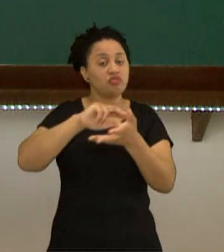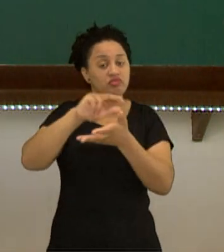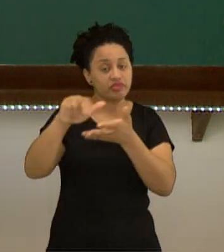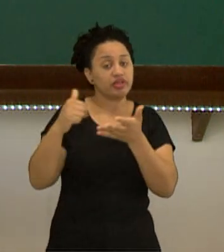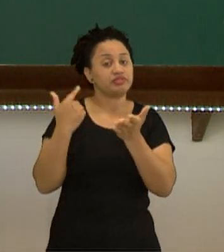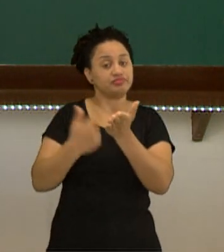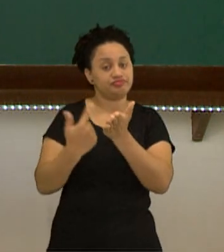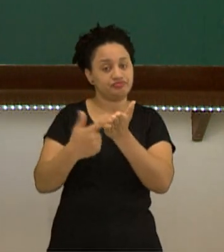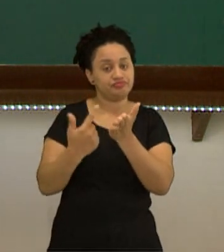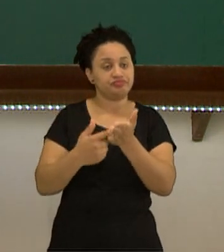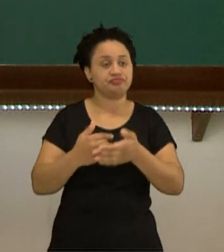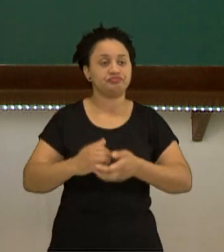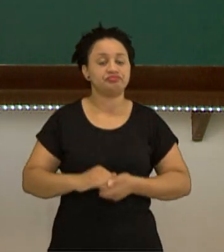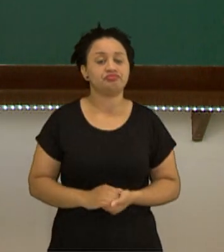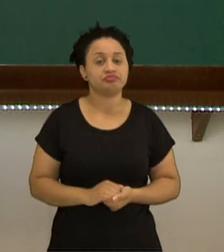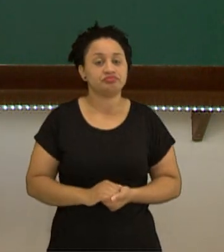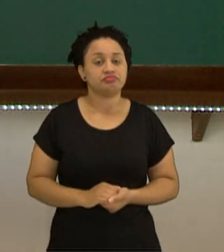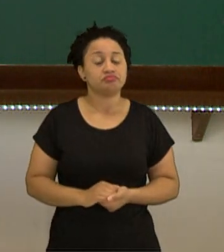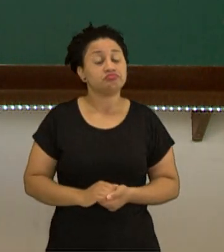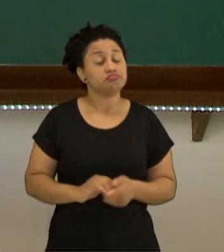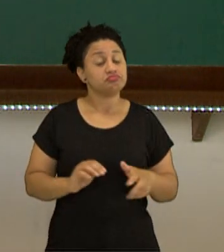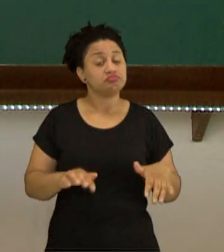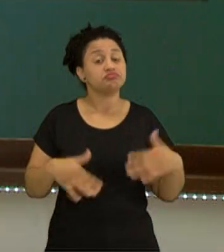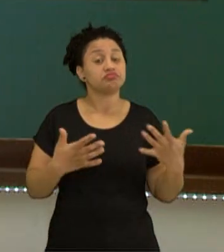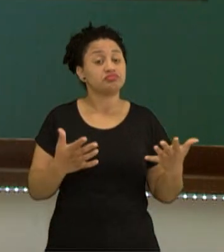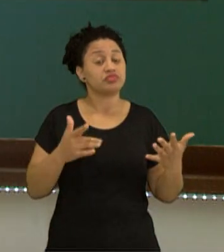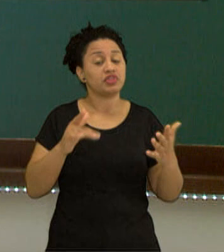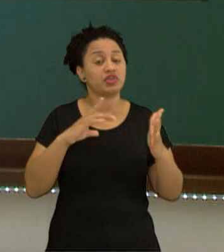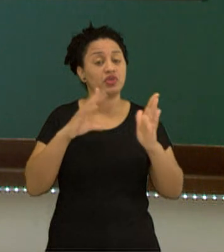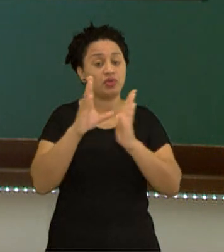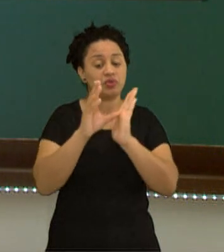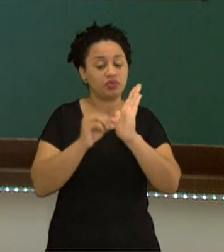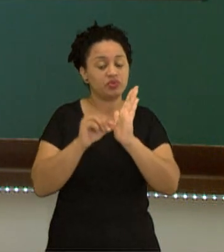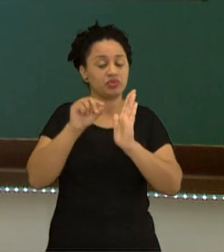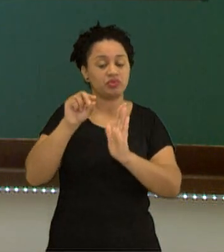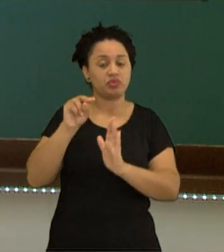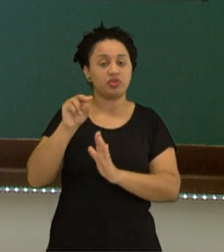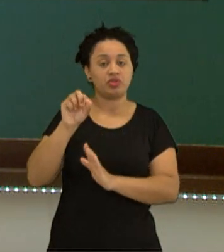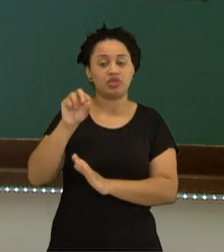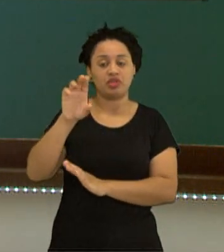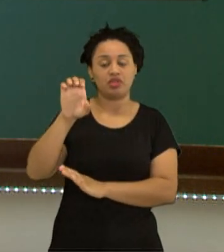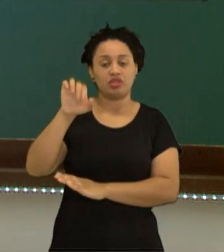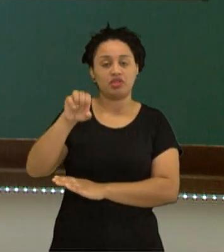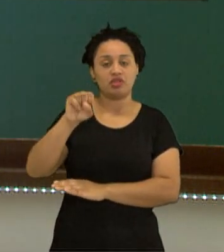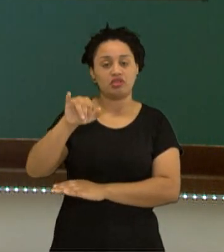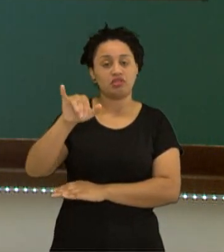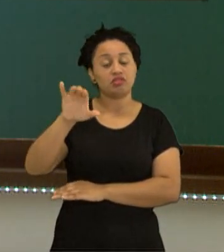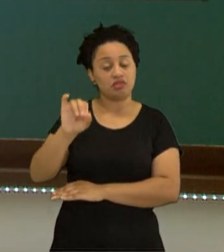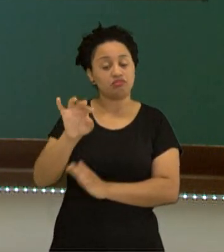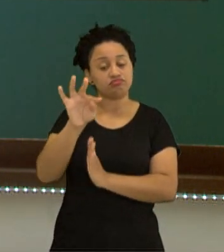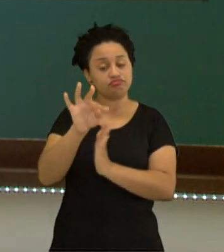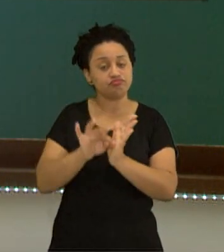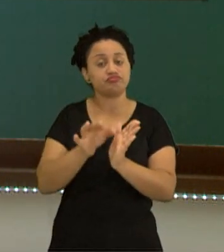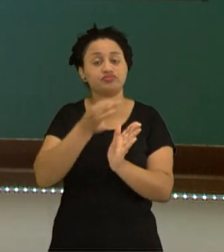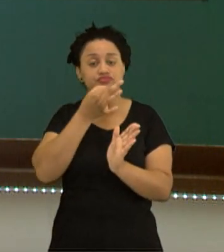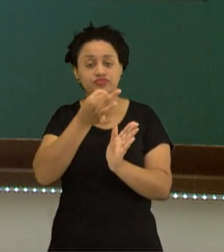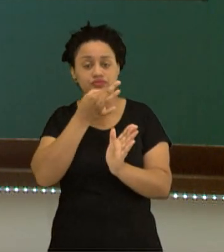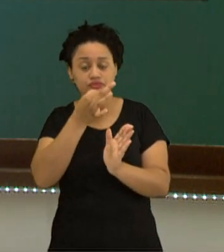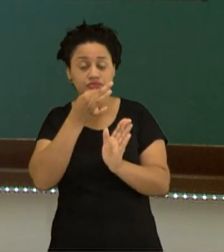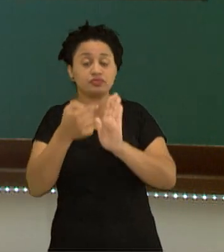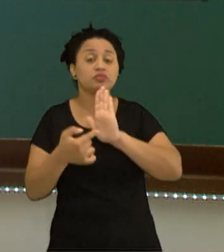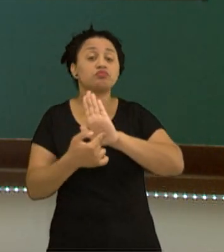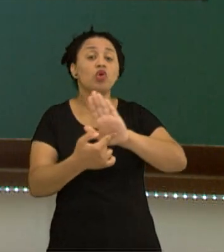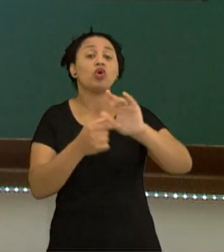diversos livros. E sobre um desses é o nosso conteúdo. O ensaio é um texto opinativo, isso mesmo, onde se mostra